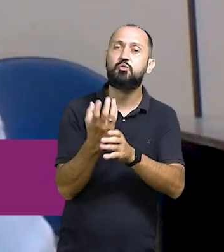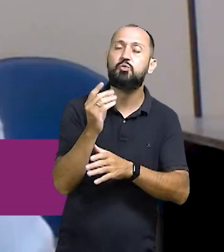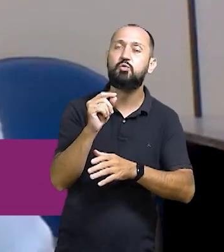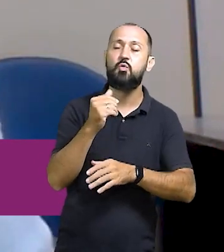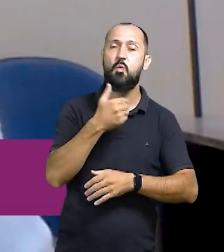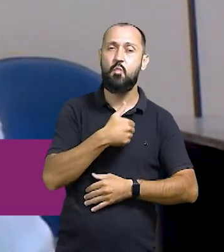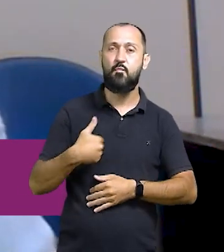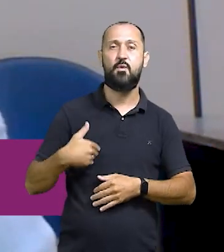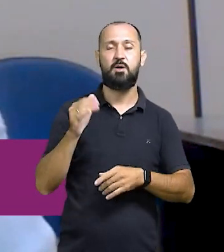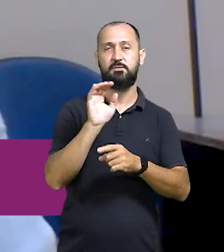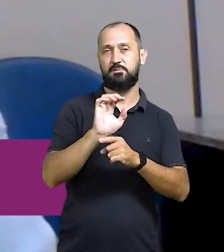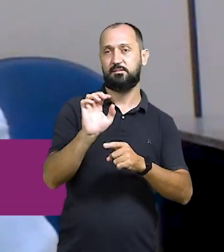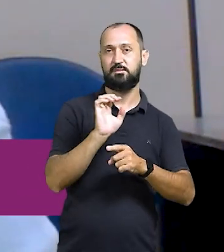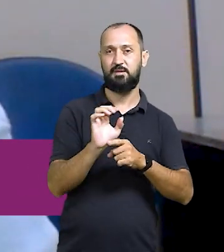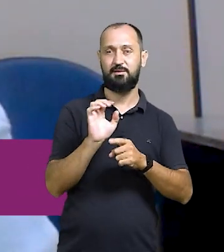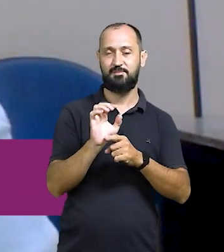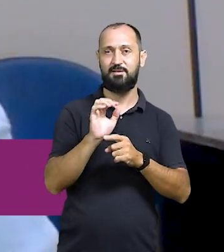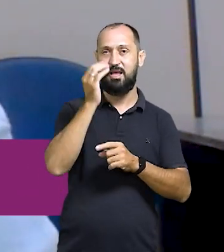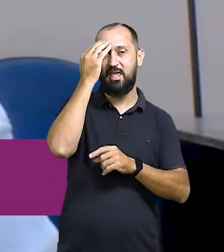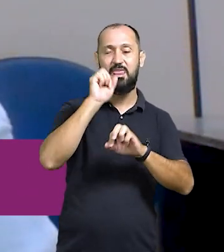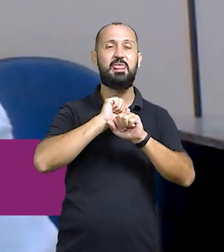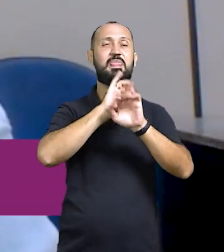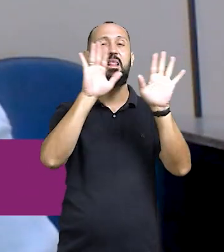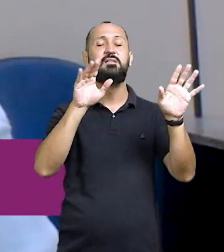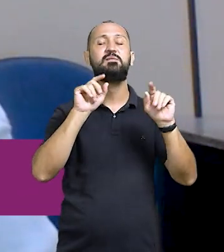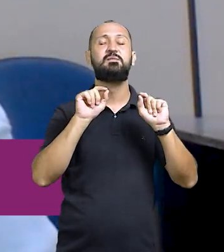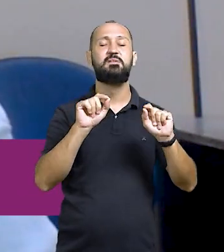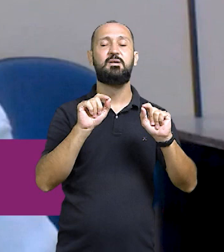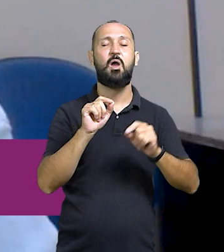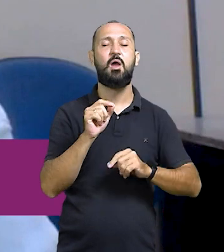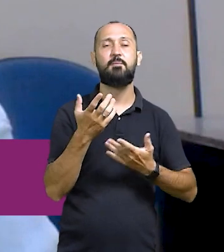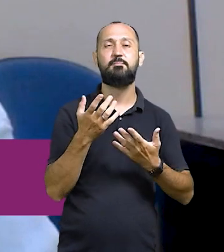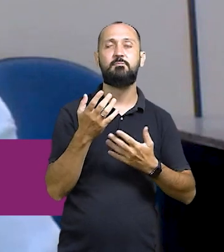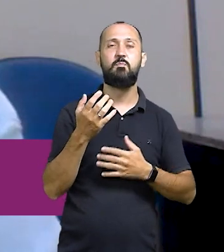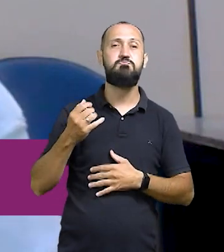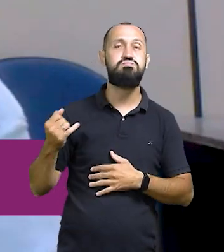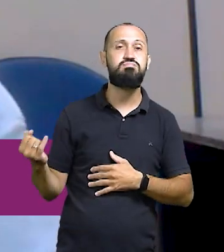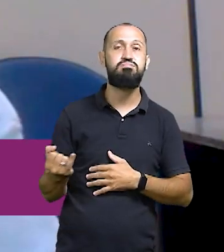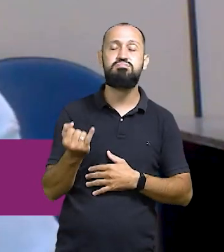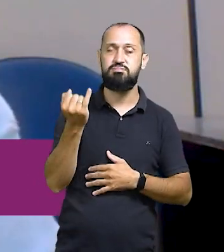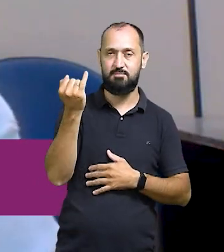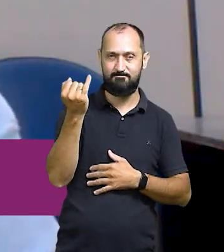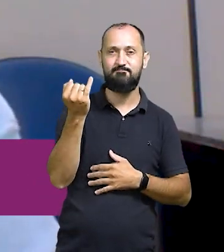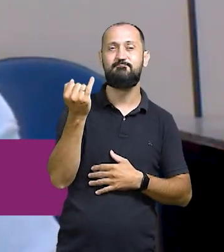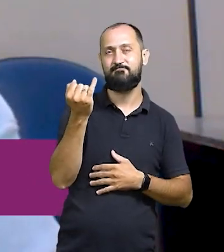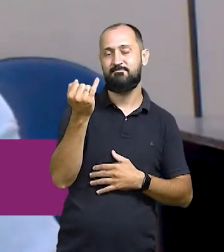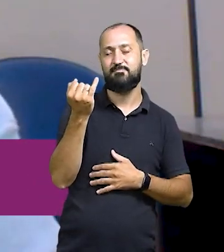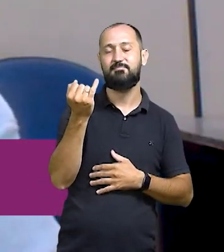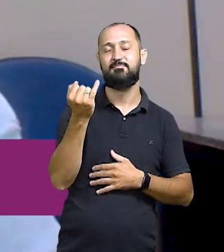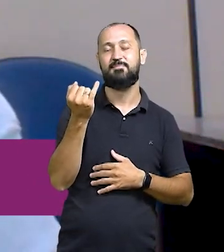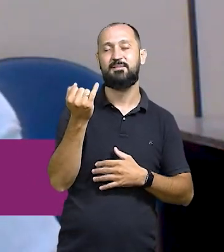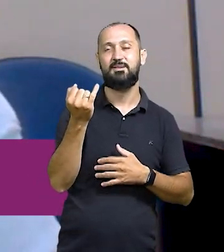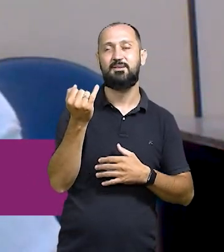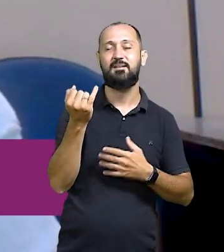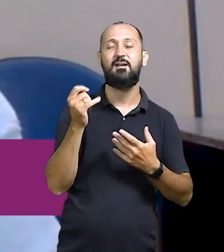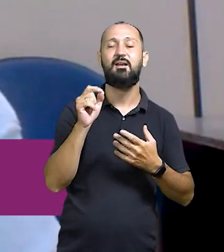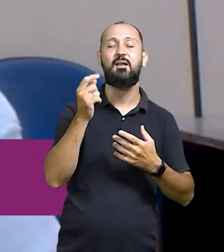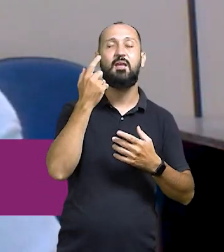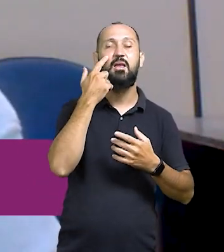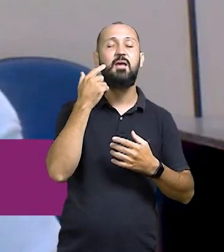não ser desprezada ou não ser incitada pelo fato de ser mulher. E, nesse sentido, quais seriam os